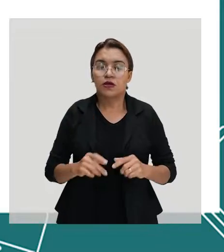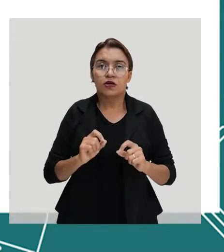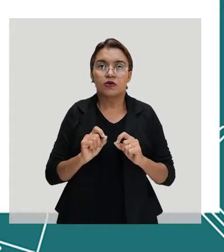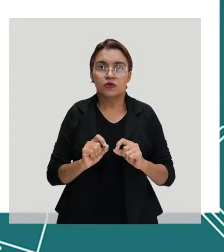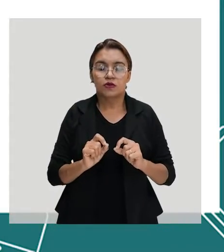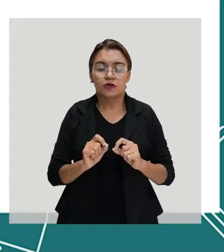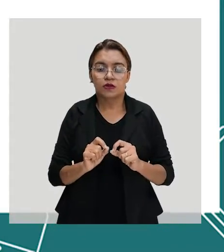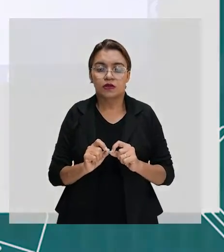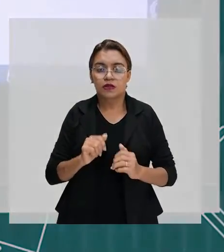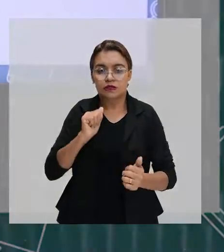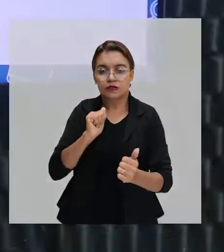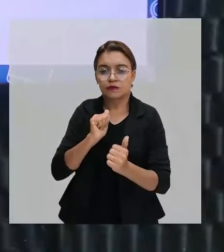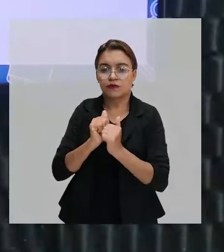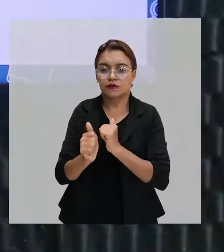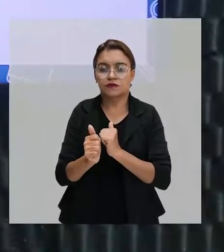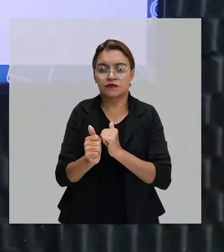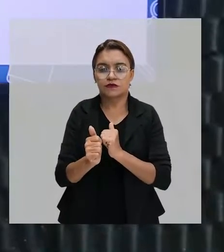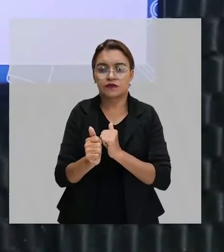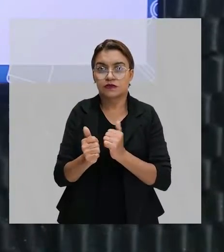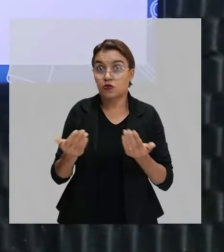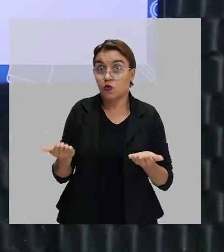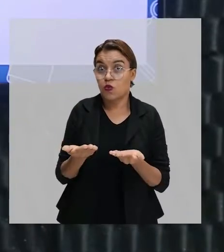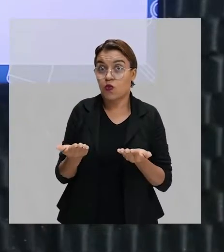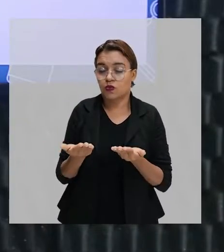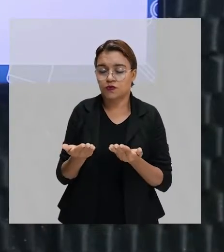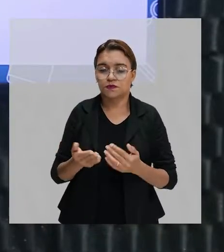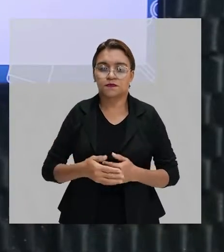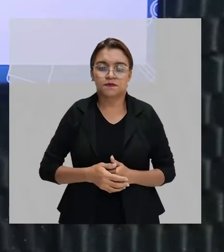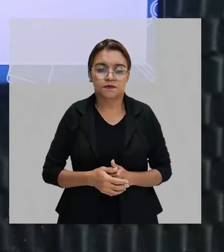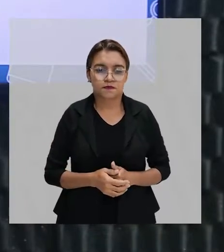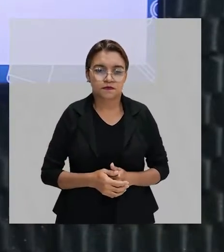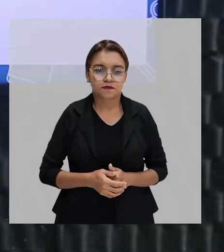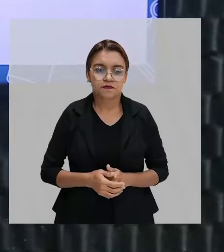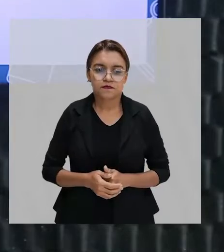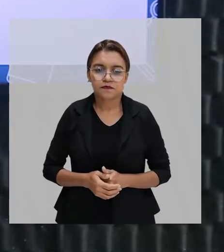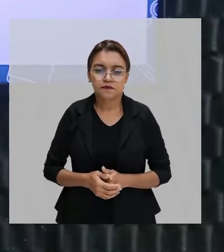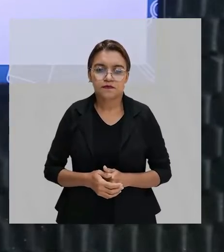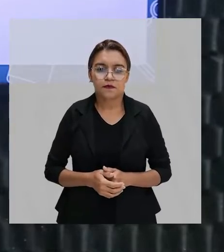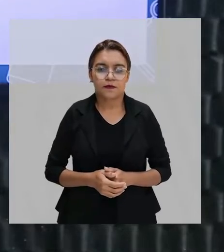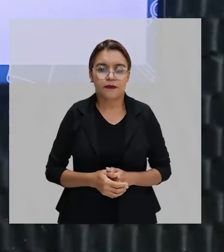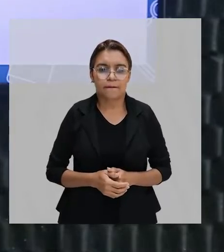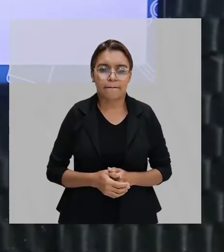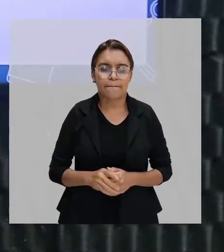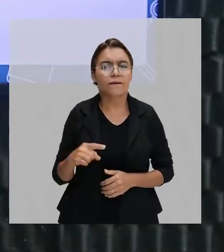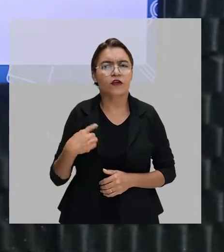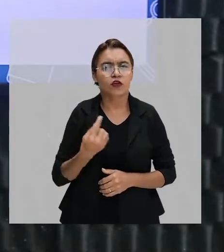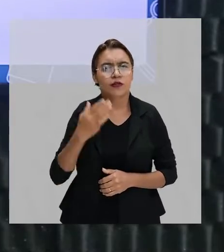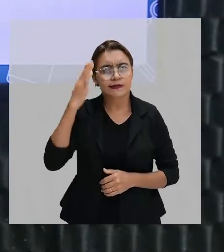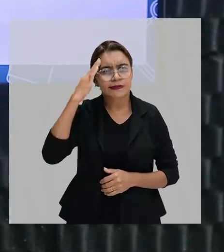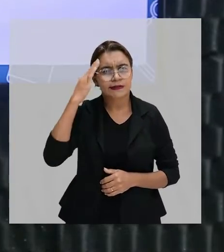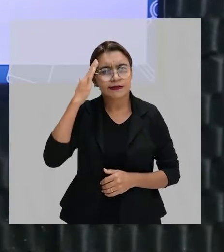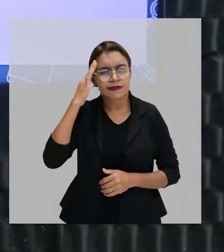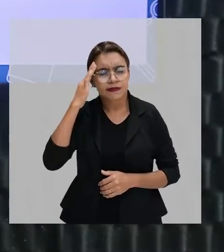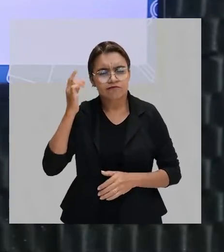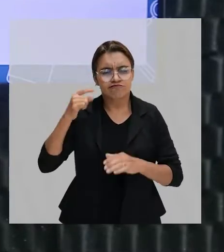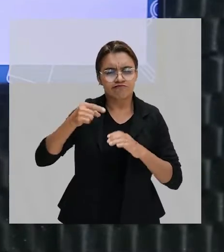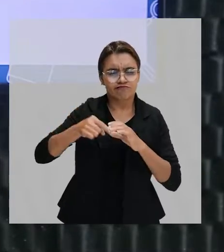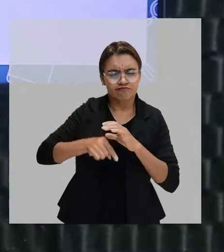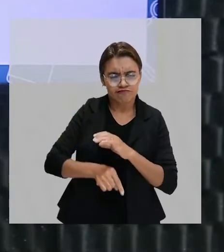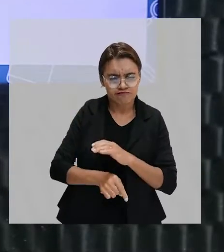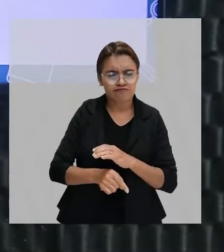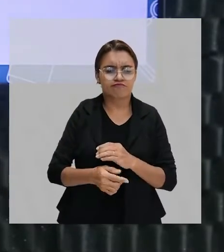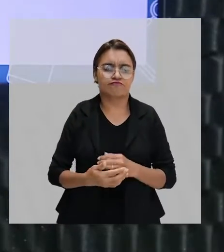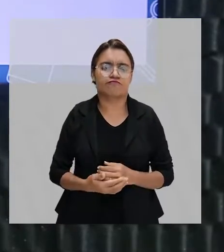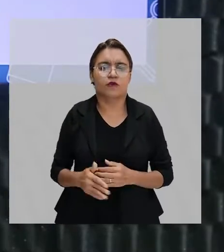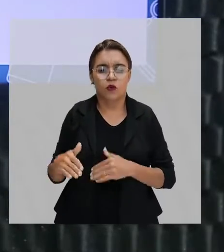da esportivização na atualidade aí barra para nós entendermos aprofundarmos mais um